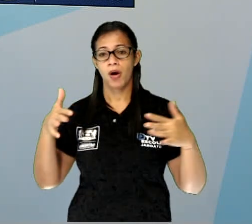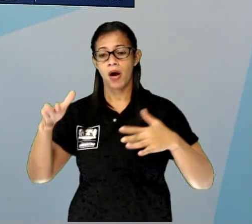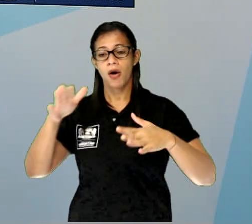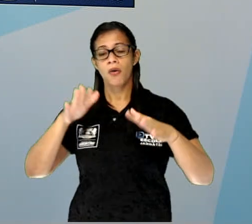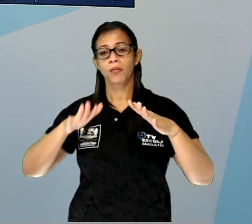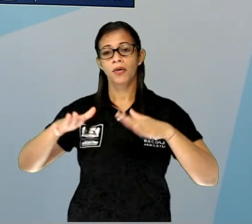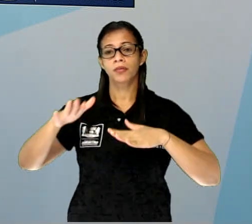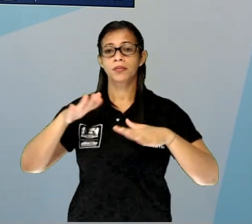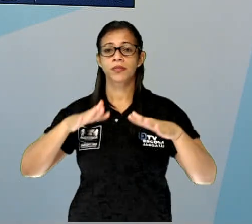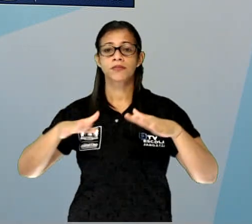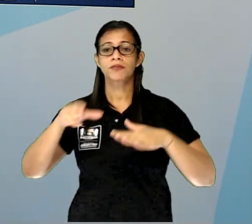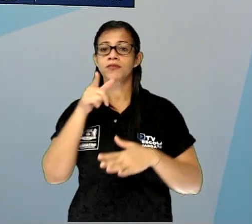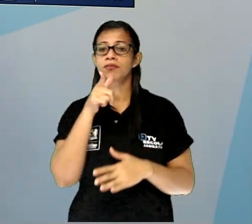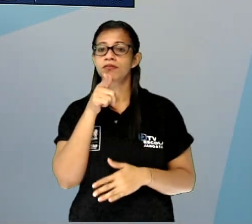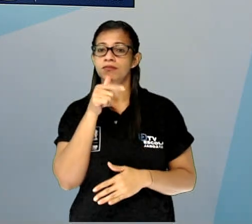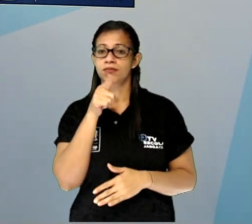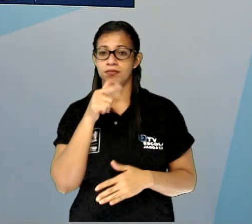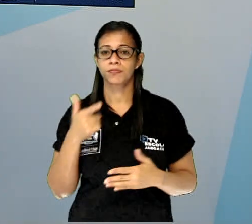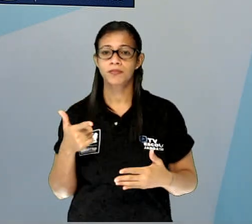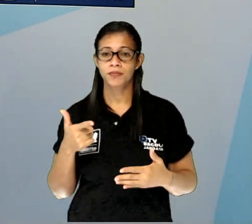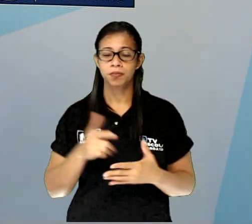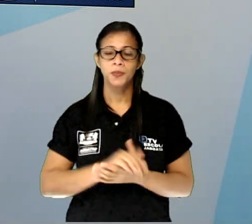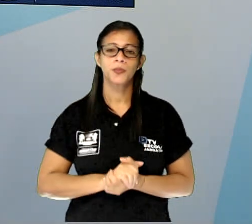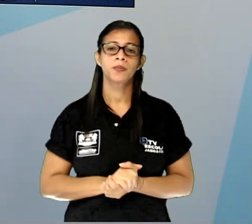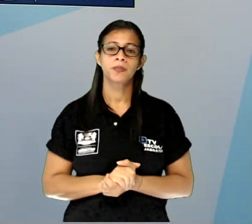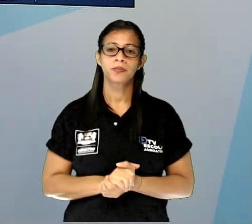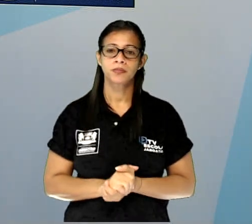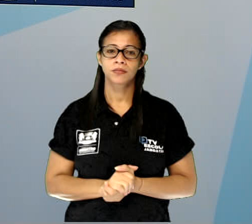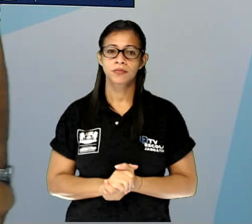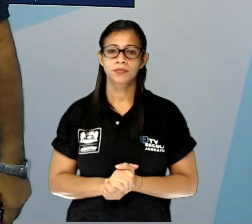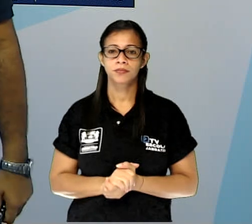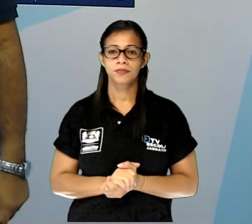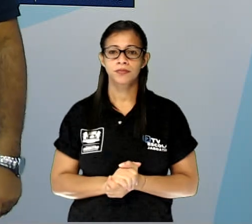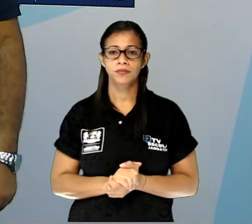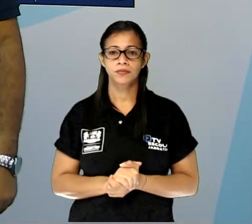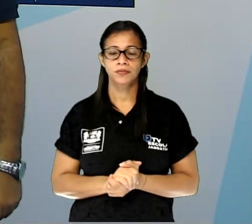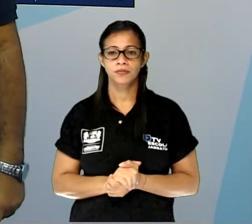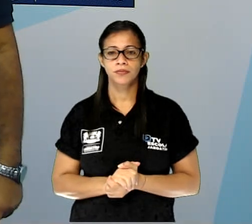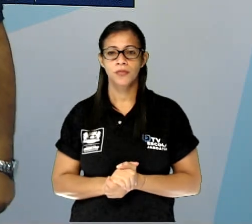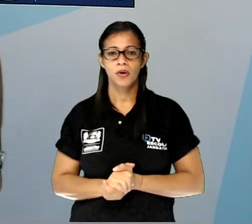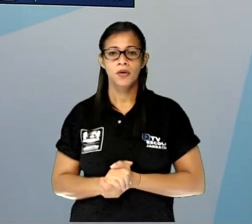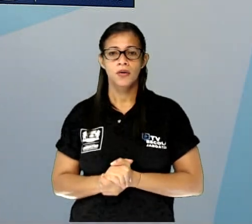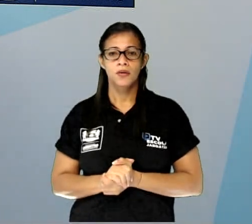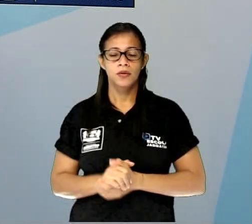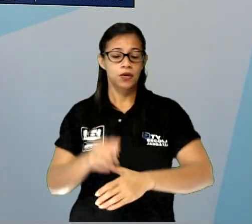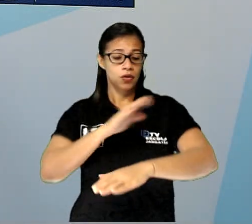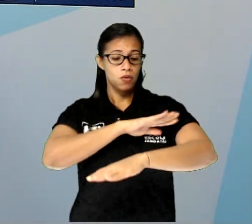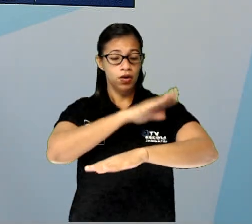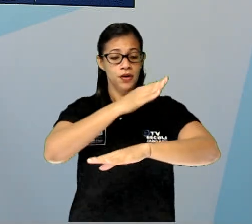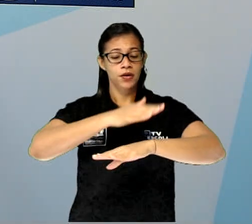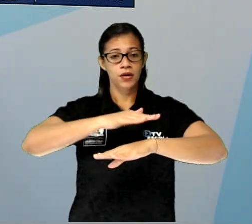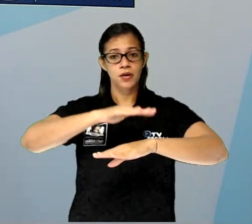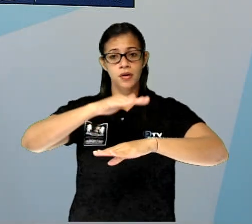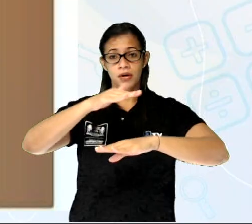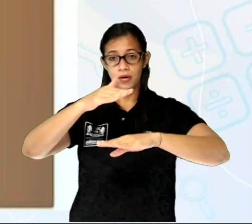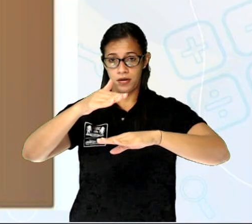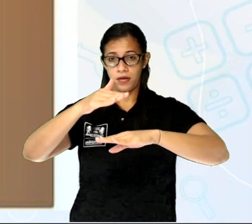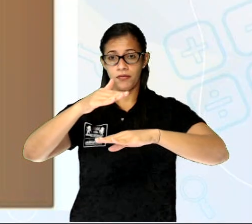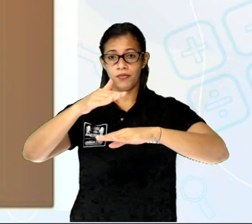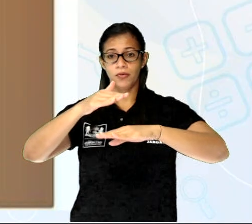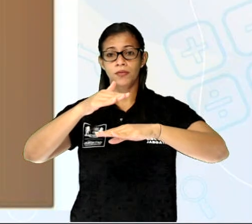água nesse litoral. No relevo submarino, abaixo do mar, se